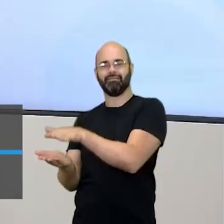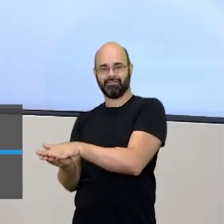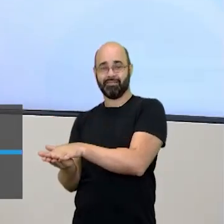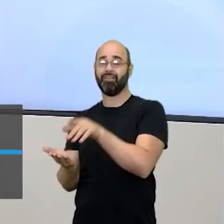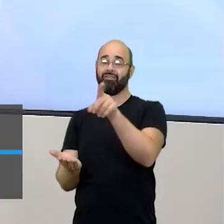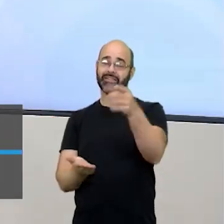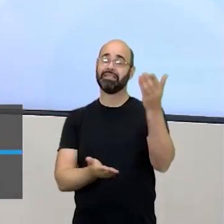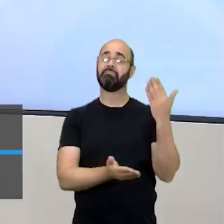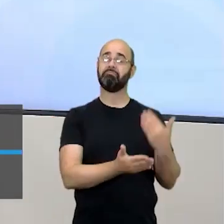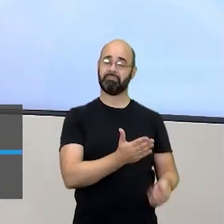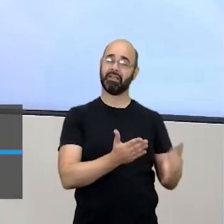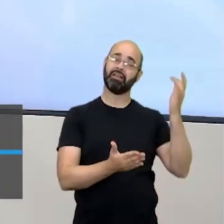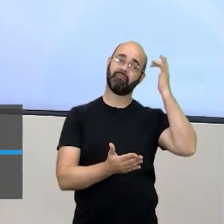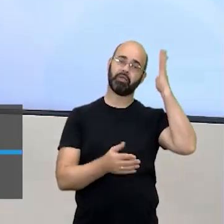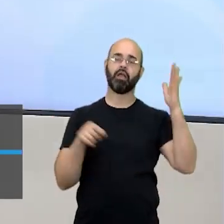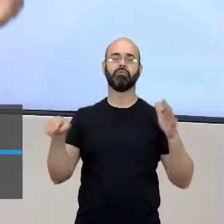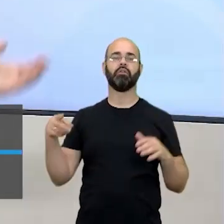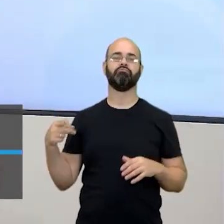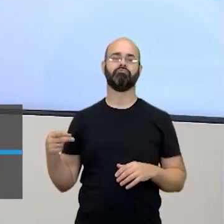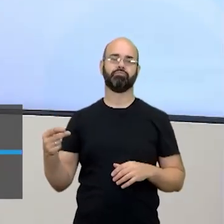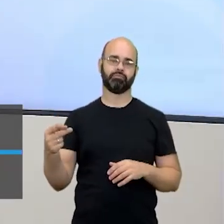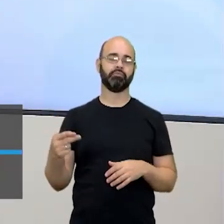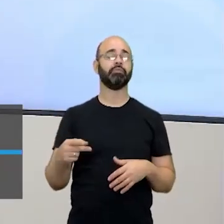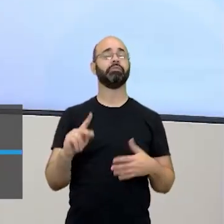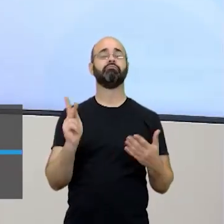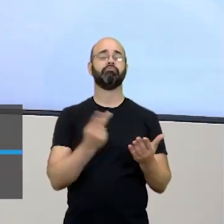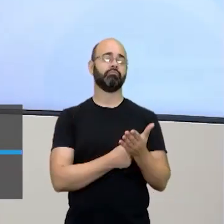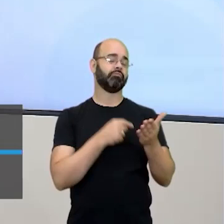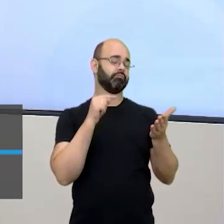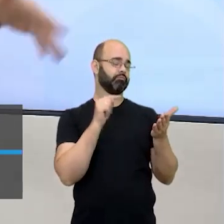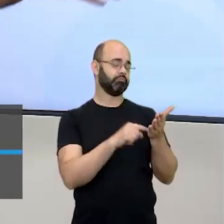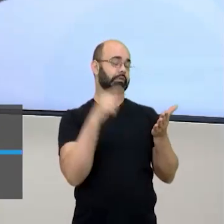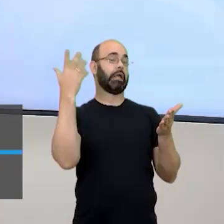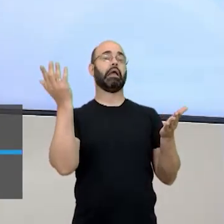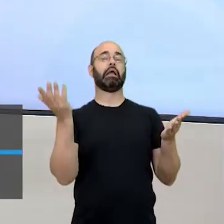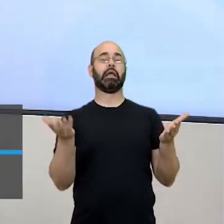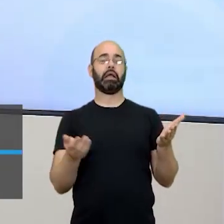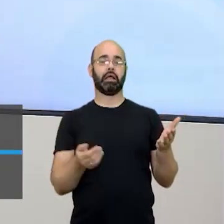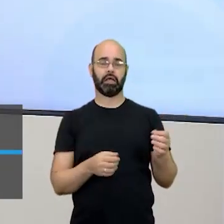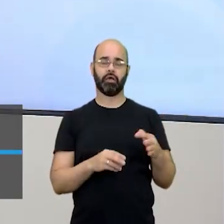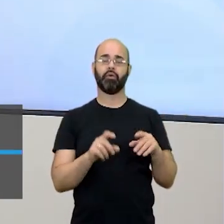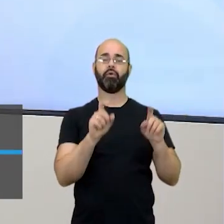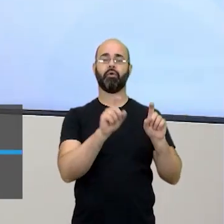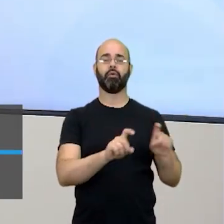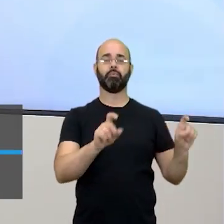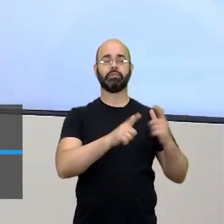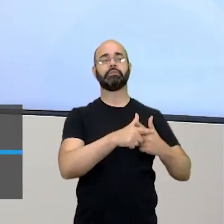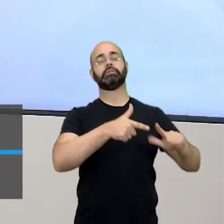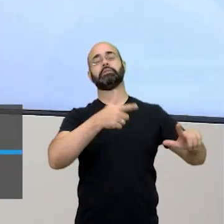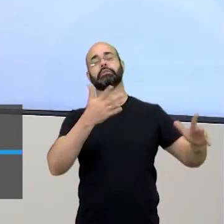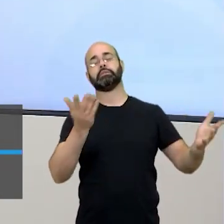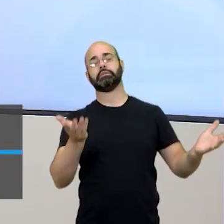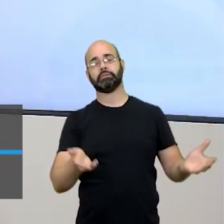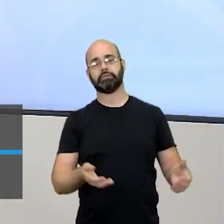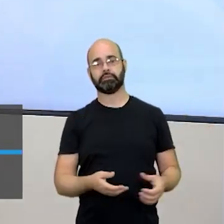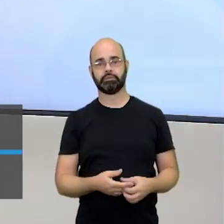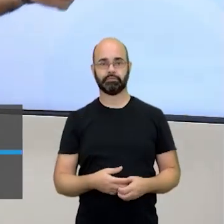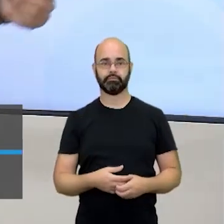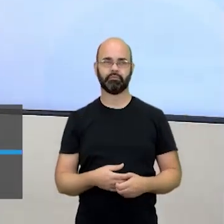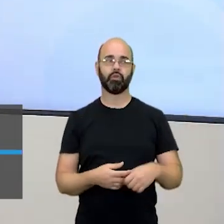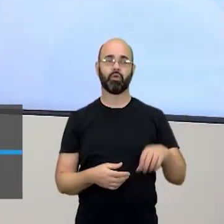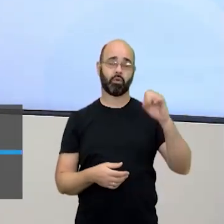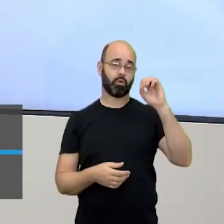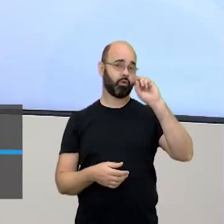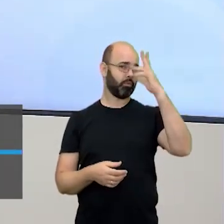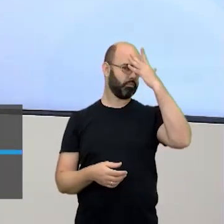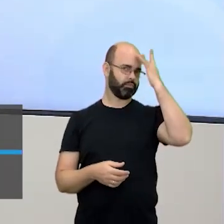de você... sem querer deletar esses arquivos, ou dar um pau numa máquina... É verdade. Ou alguém te